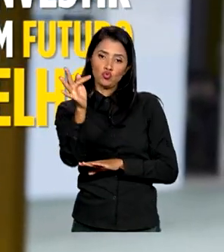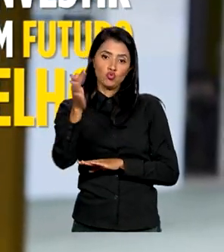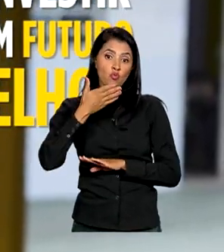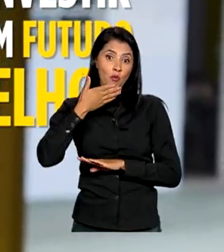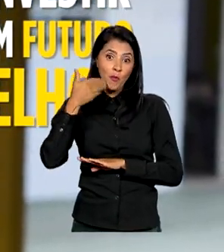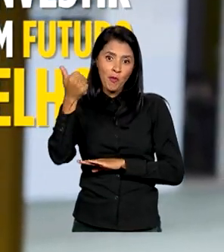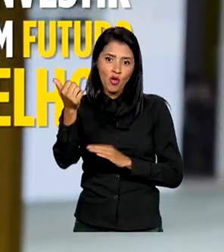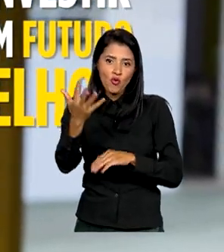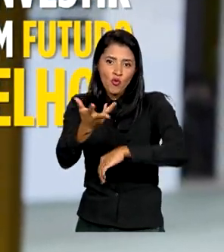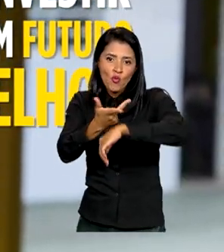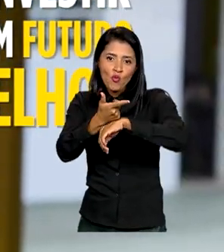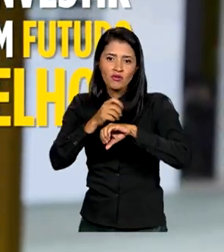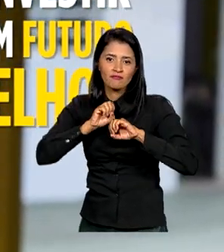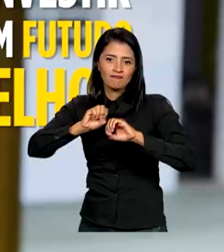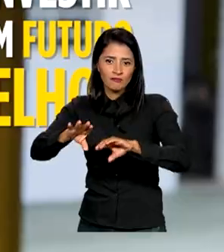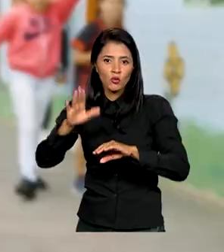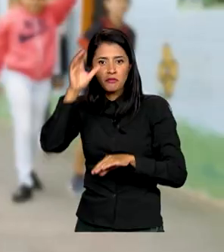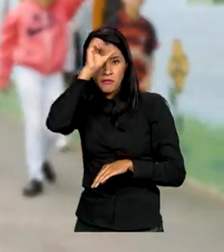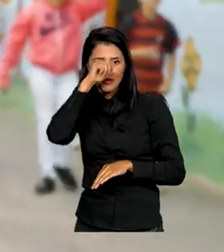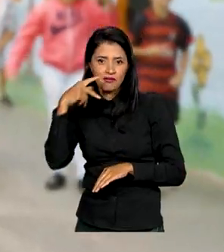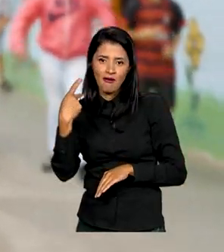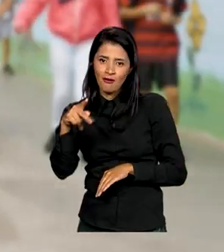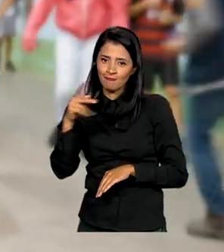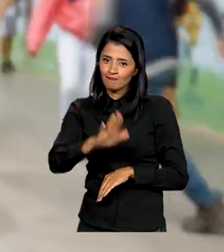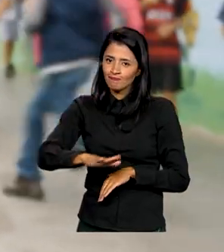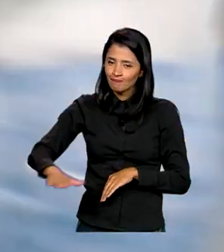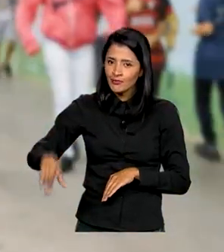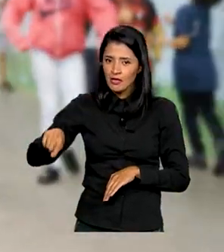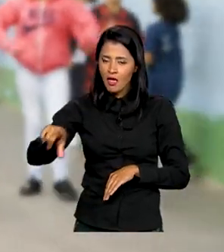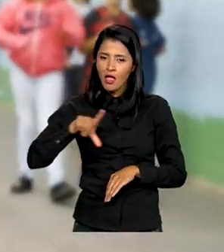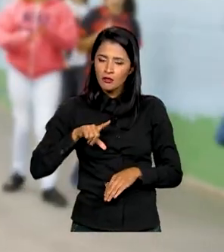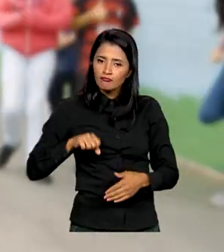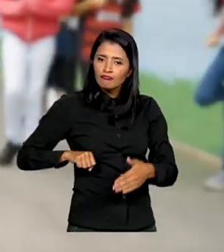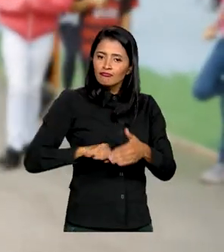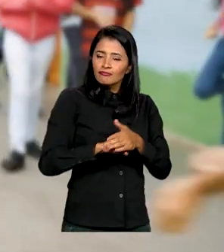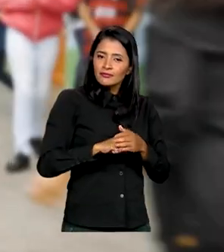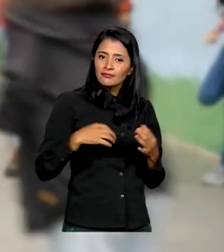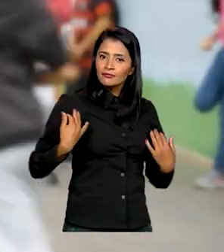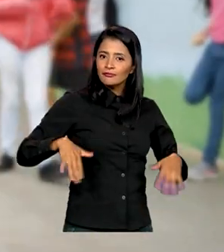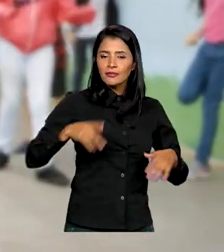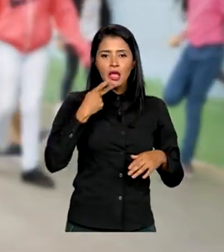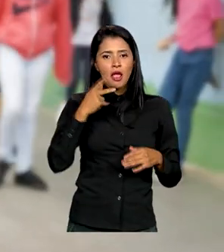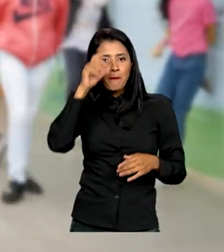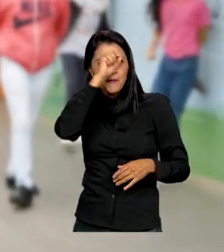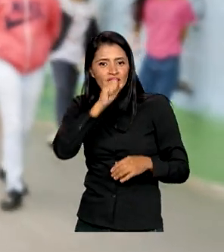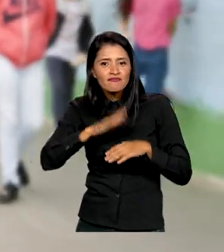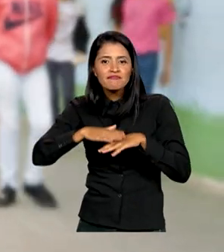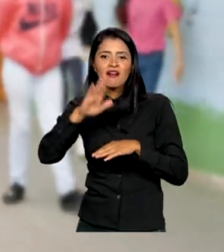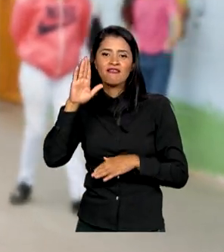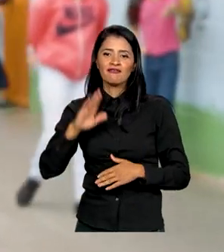da qualidade da educação e da aprendizagem deles. A criança com a barriguinha cheia é a criança que aprende mais.